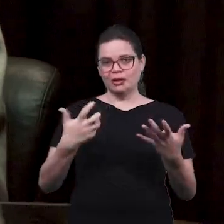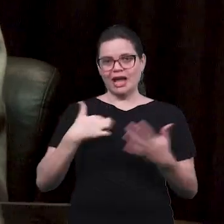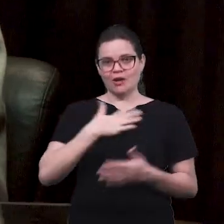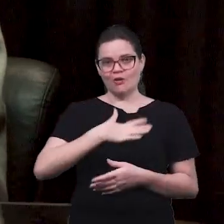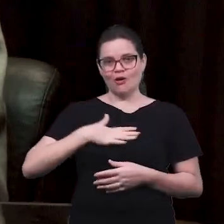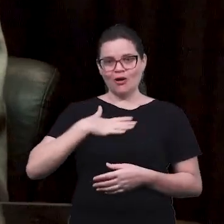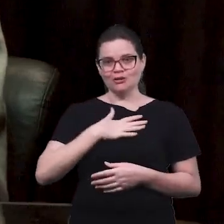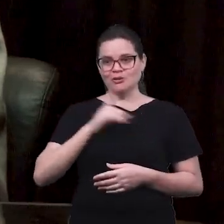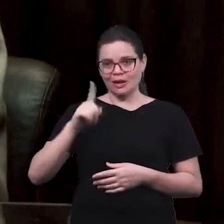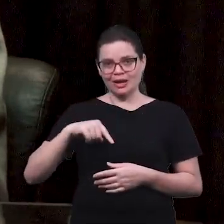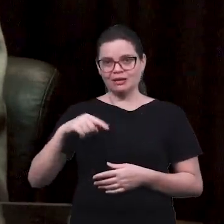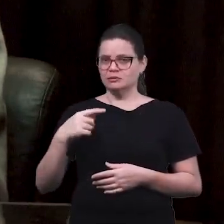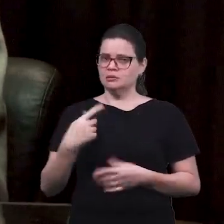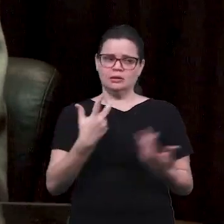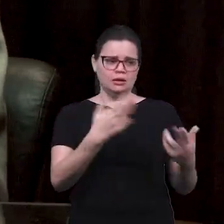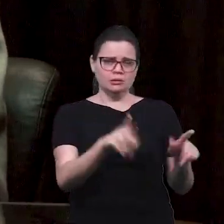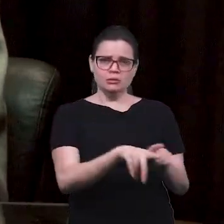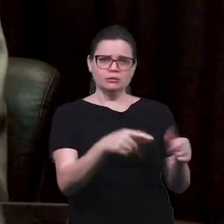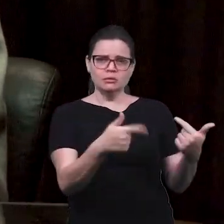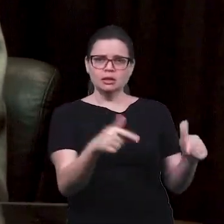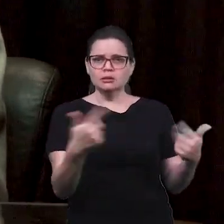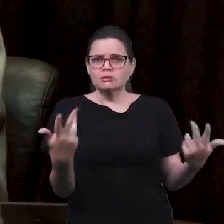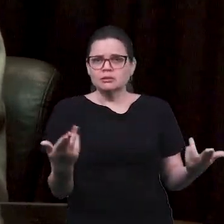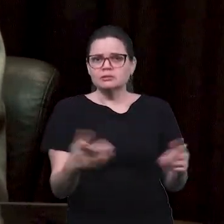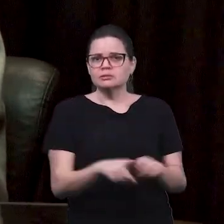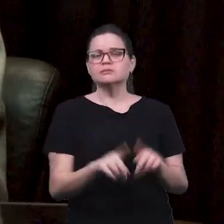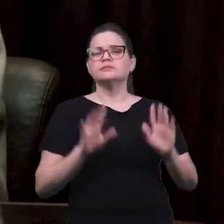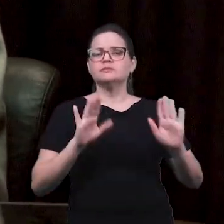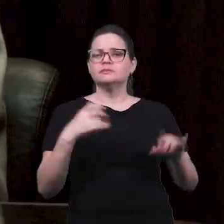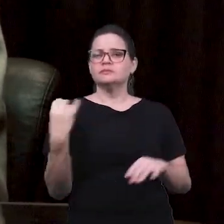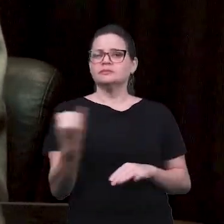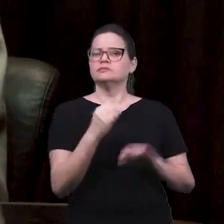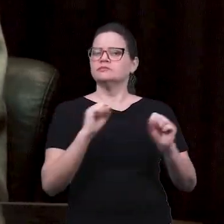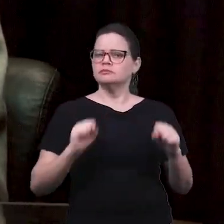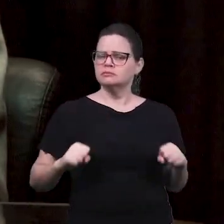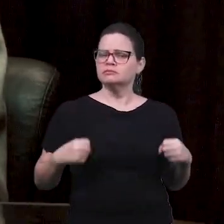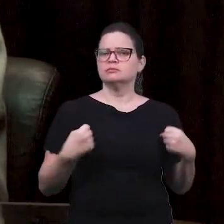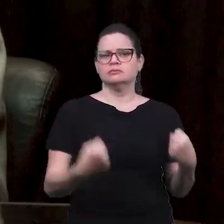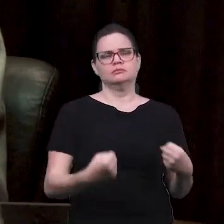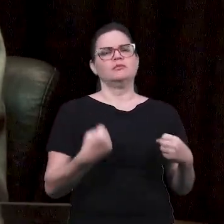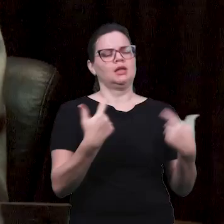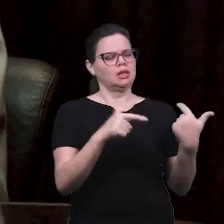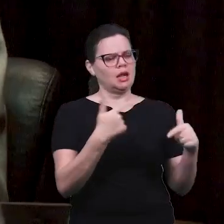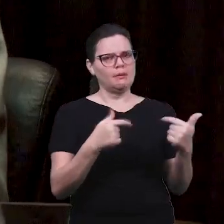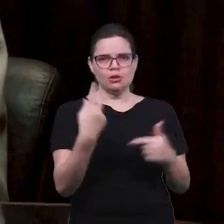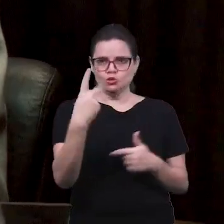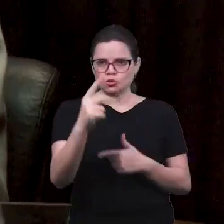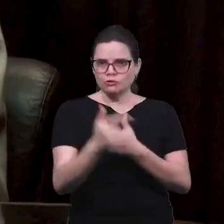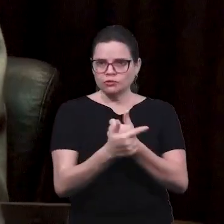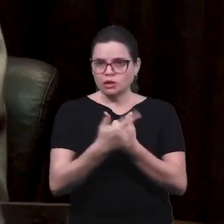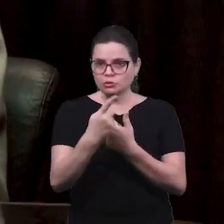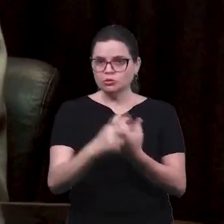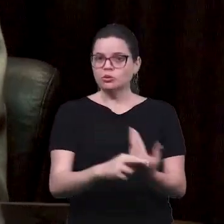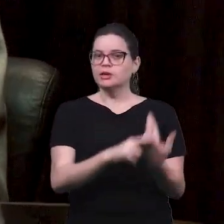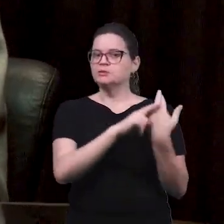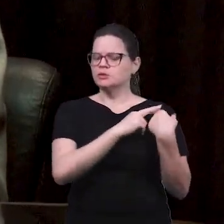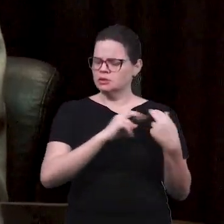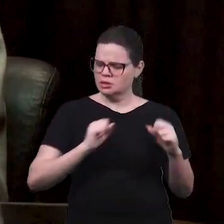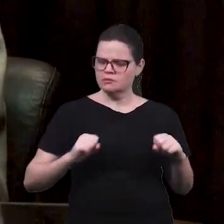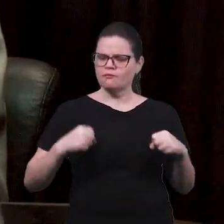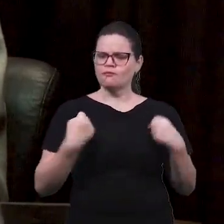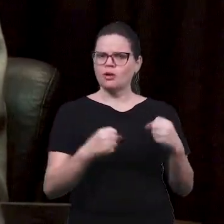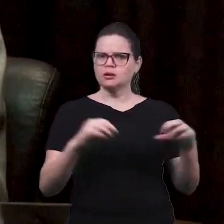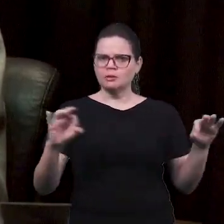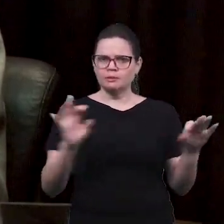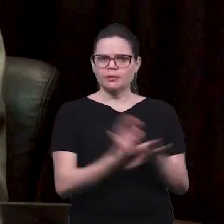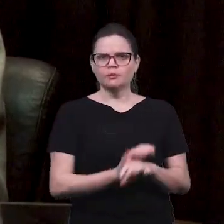gente imagina. Mas o importante é dedicar ao trabalho, se empenhar ao trabalho, se esforçar. E como diz